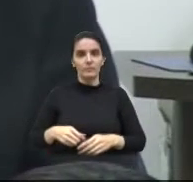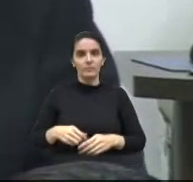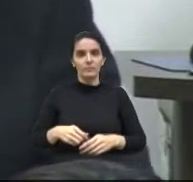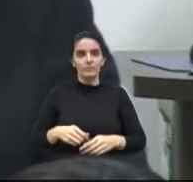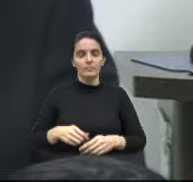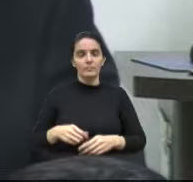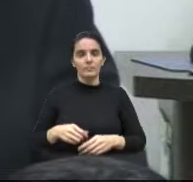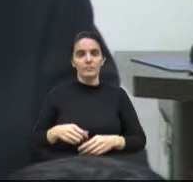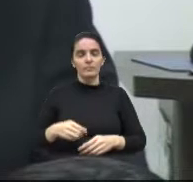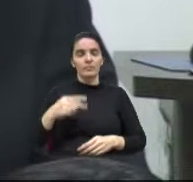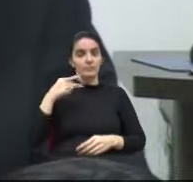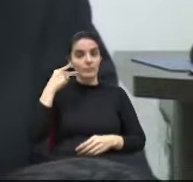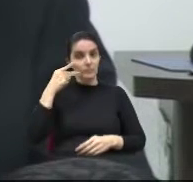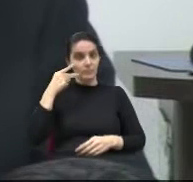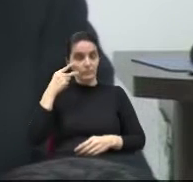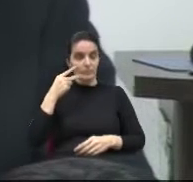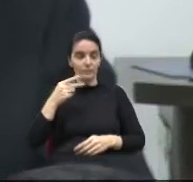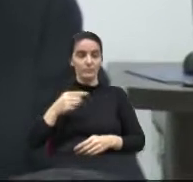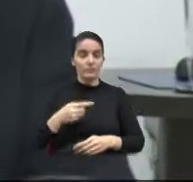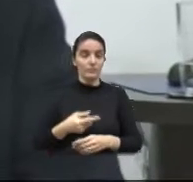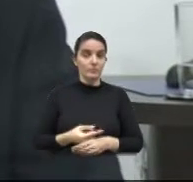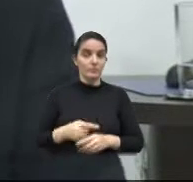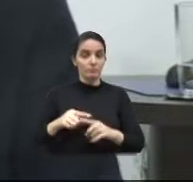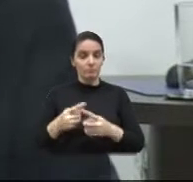algumas situações enquanto